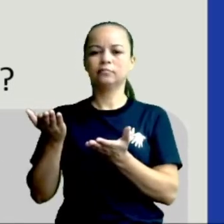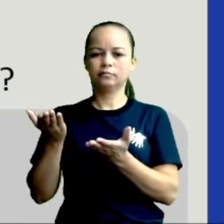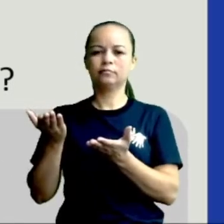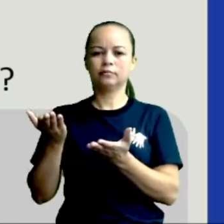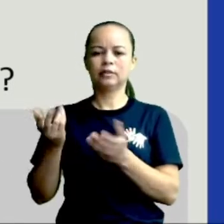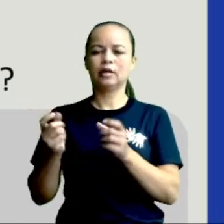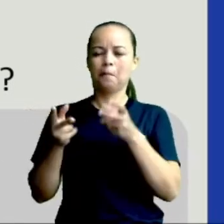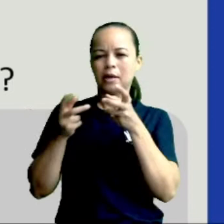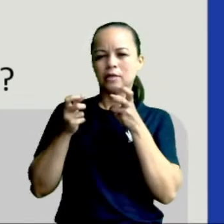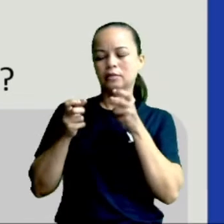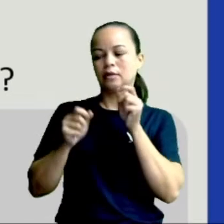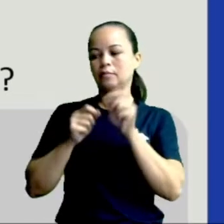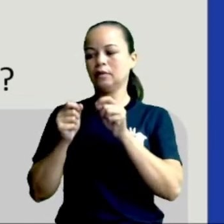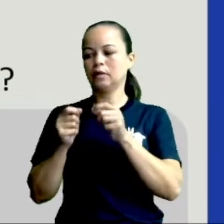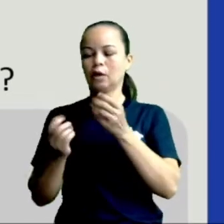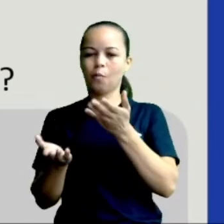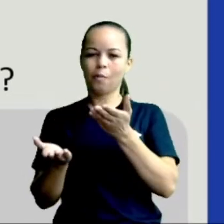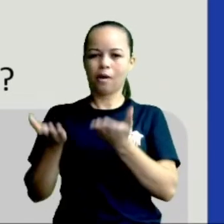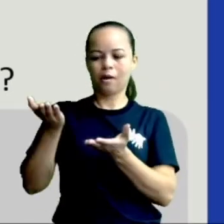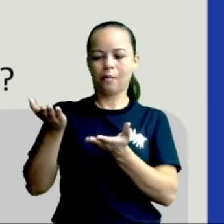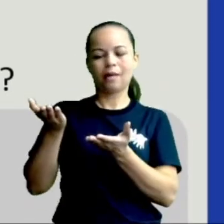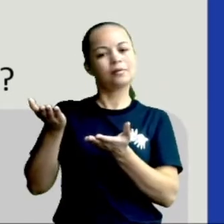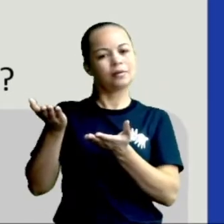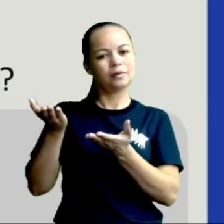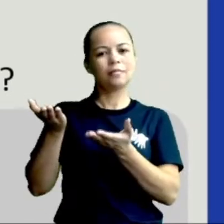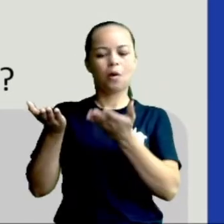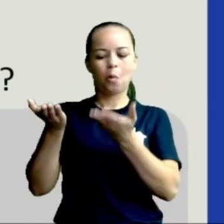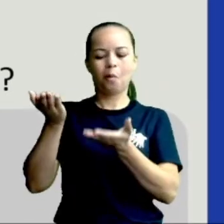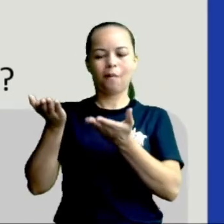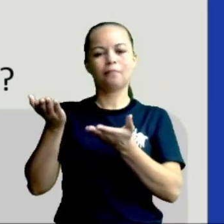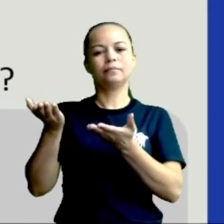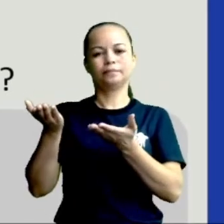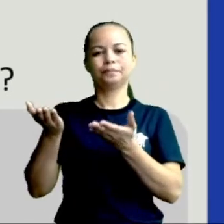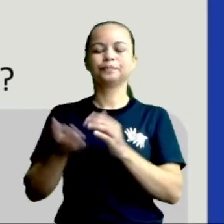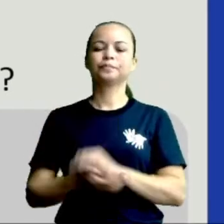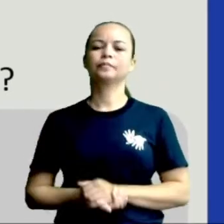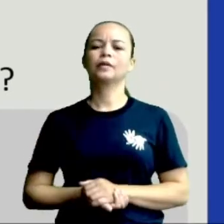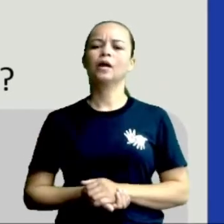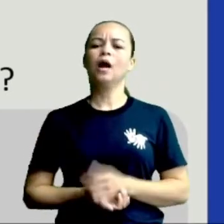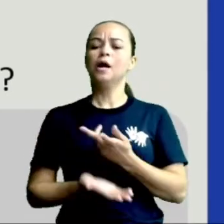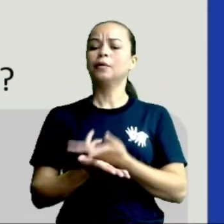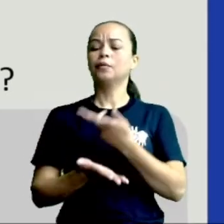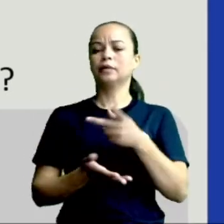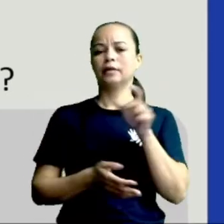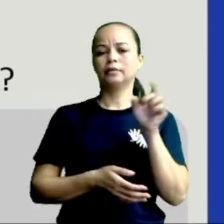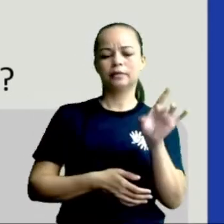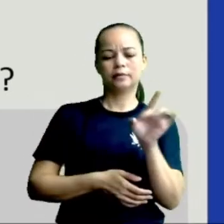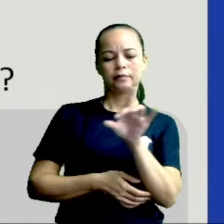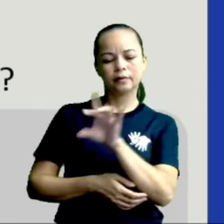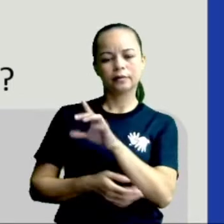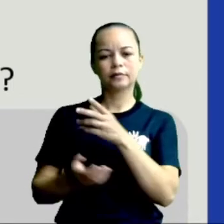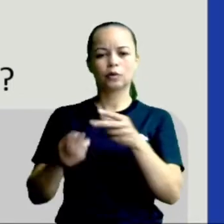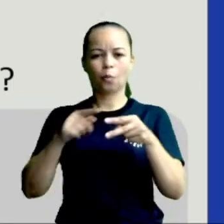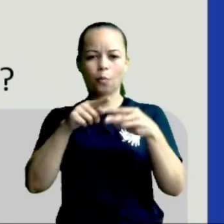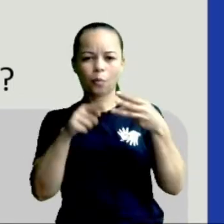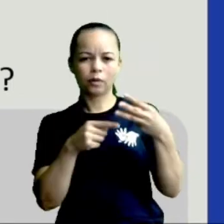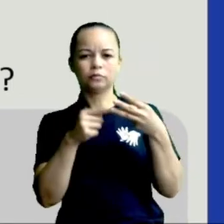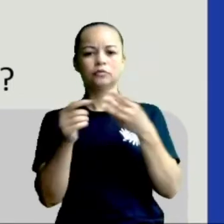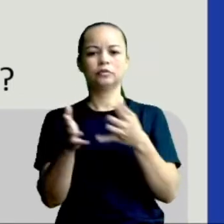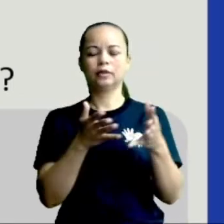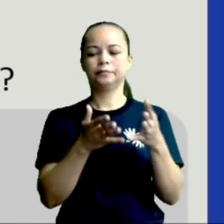perceber aí que uma das Balanças Está mais para cima do que a outra então o que acontece em cada uma destas